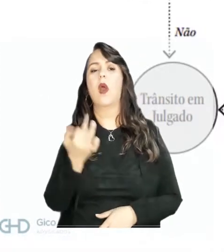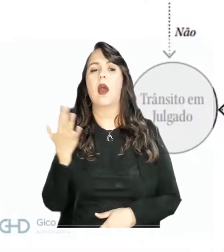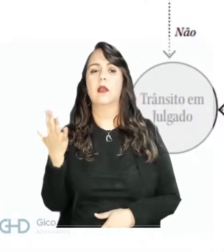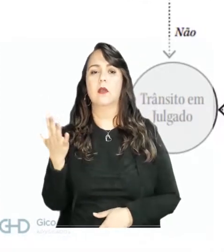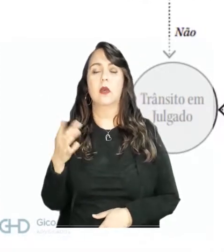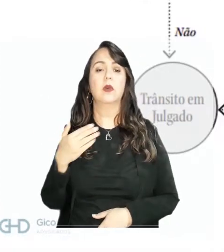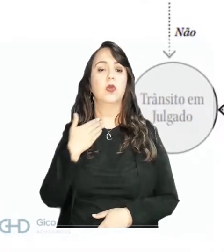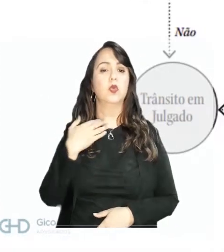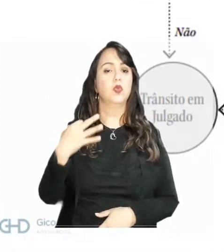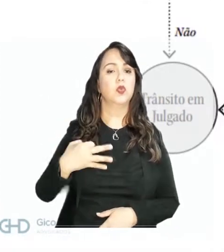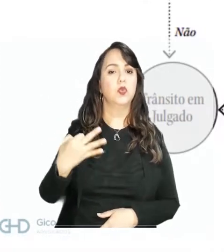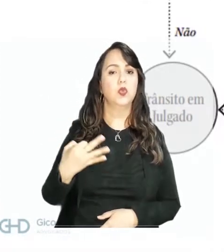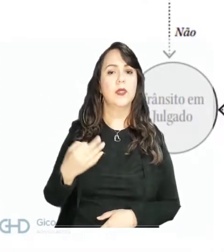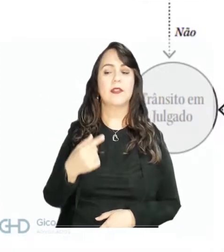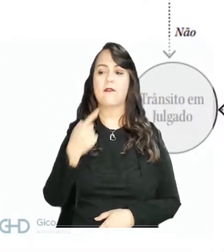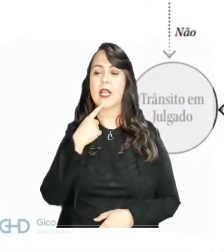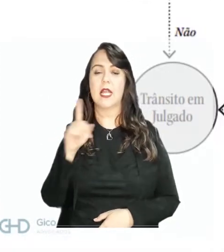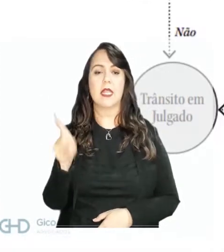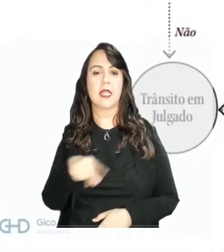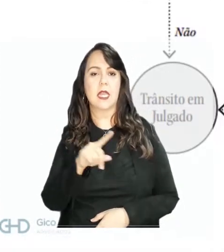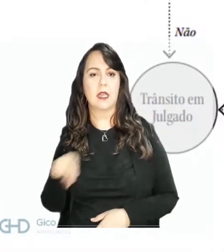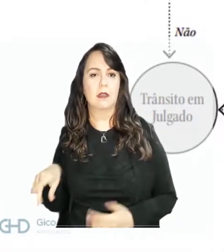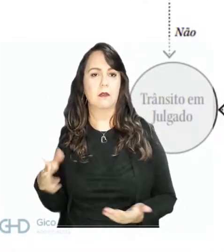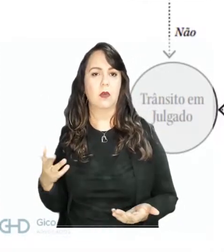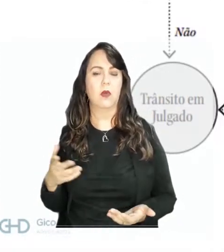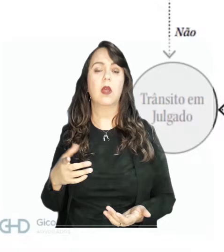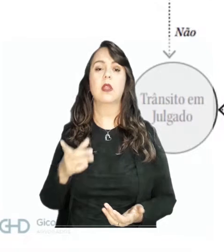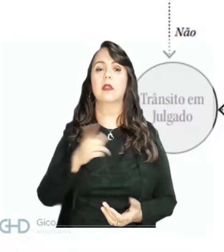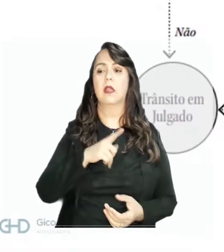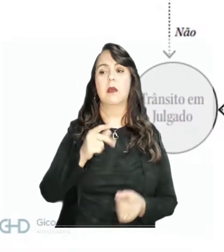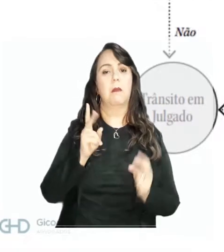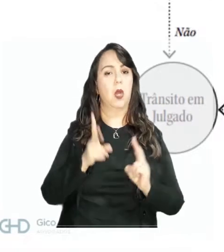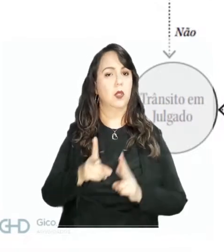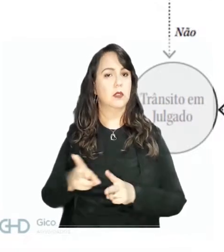têm prosseguimento deferido? E dos que são